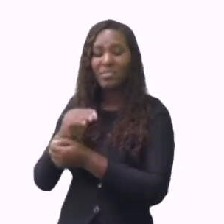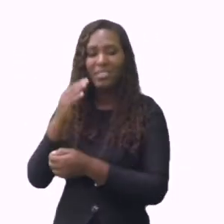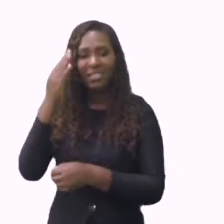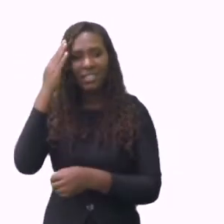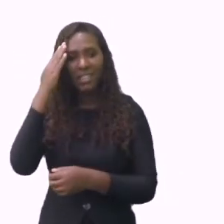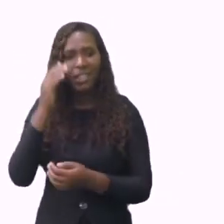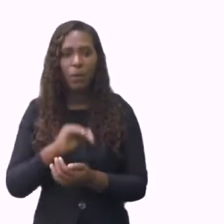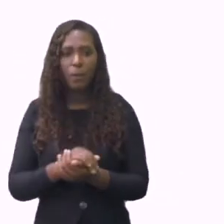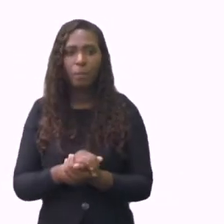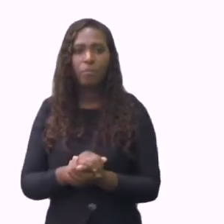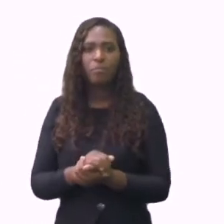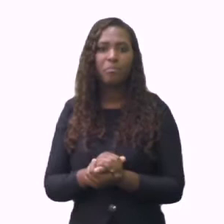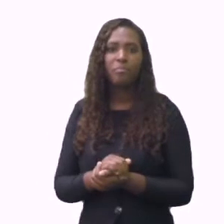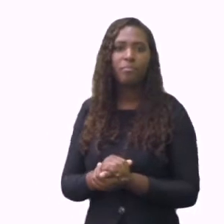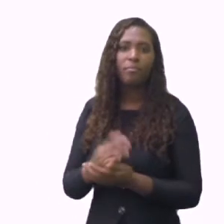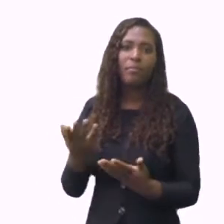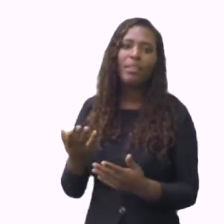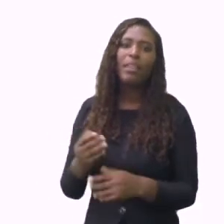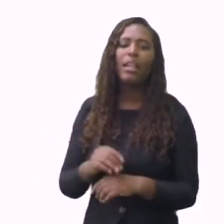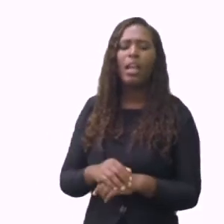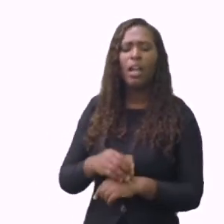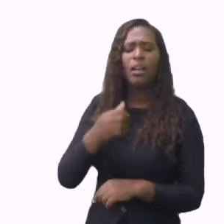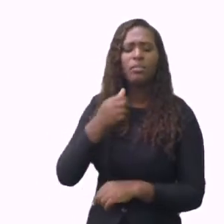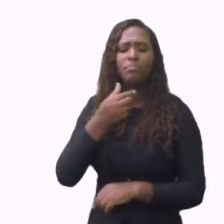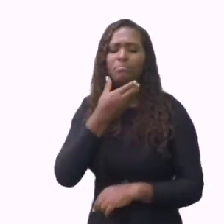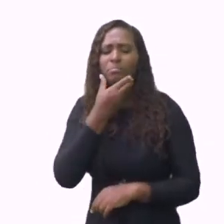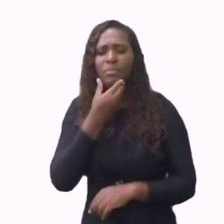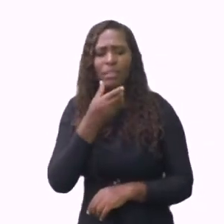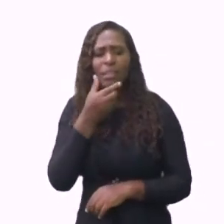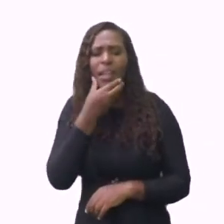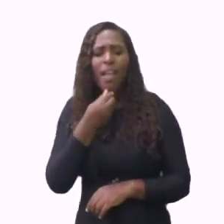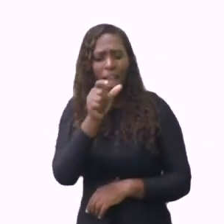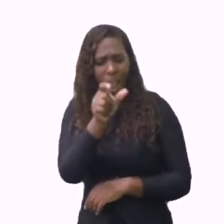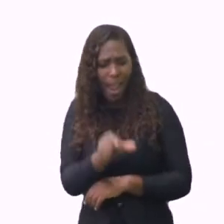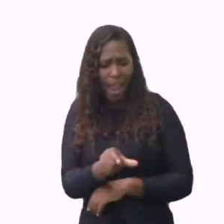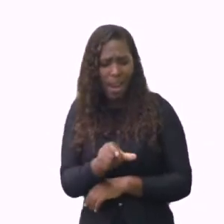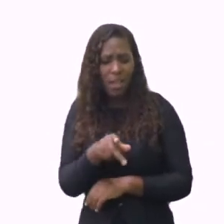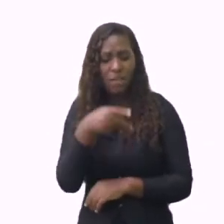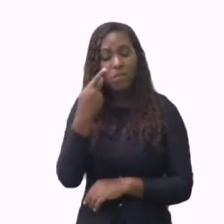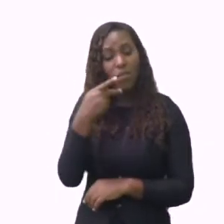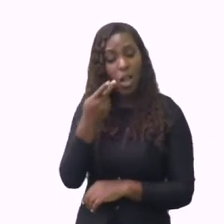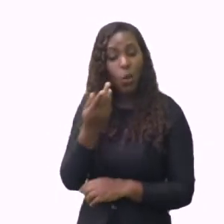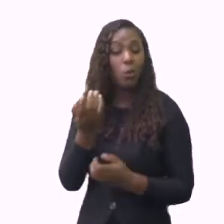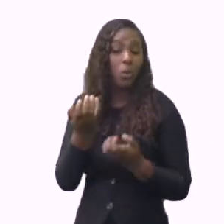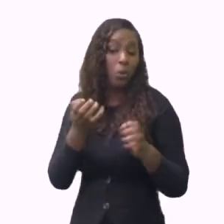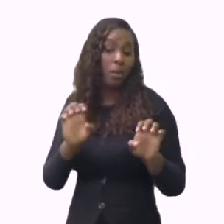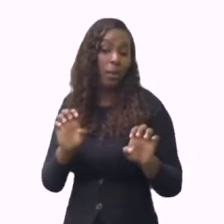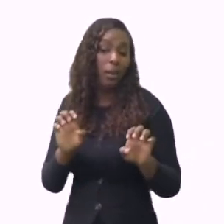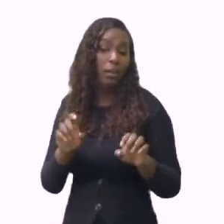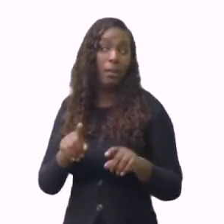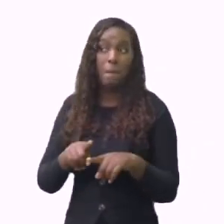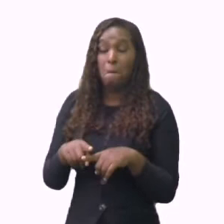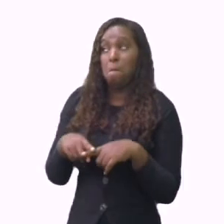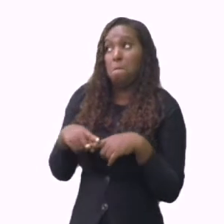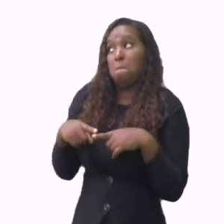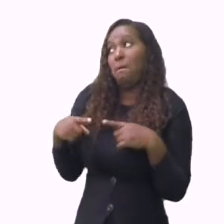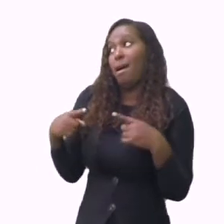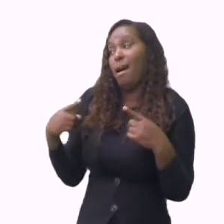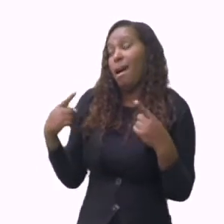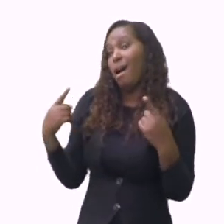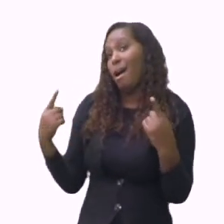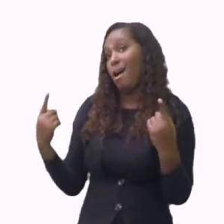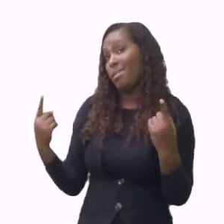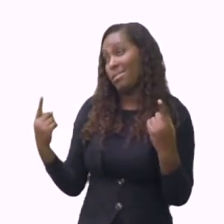queria, mas viu só que eu deixei subentendido? A pessoa que está me ouvindo ou que está